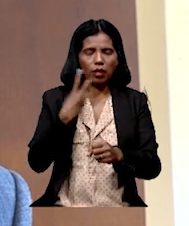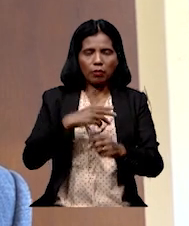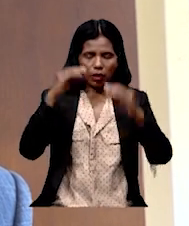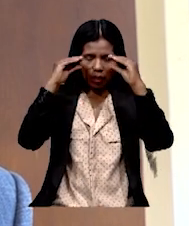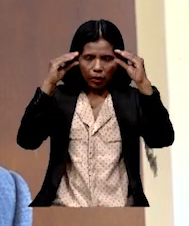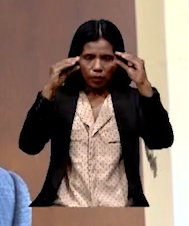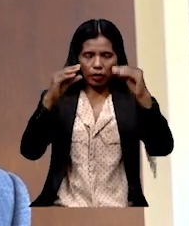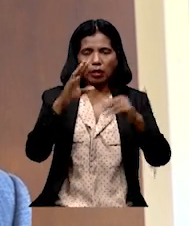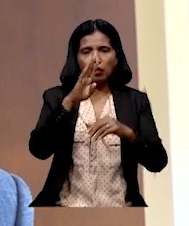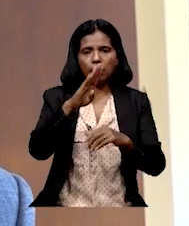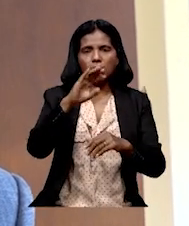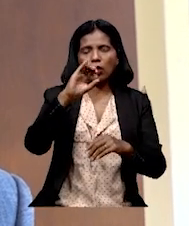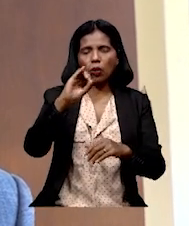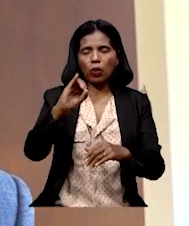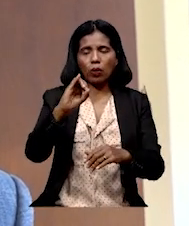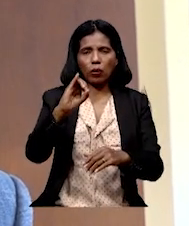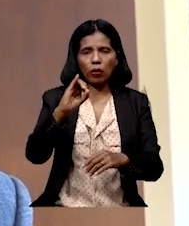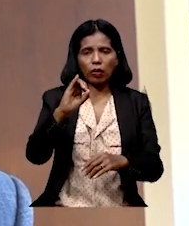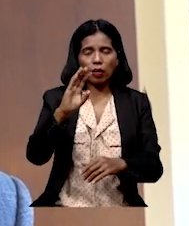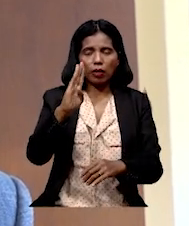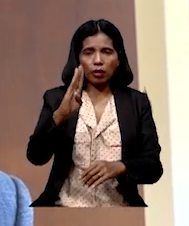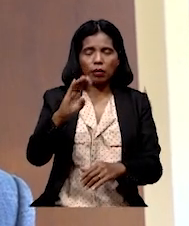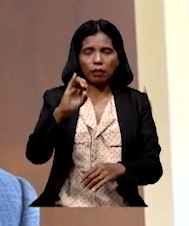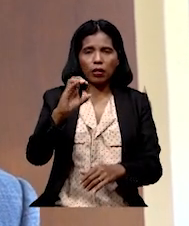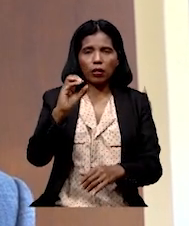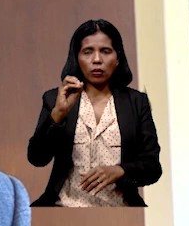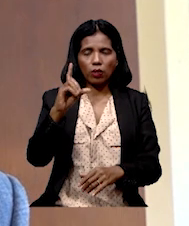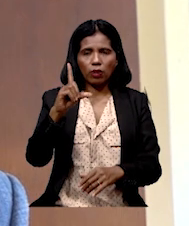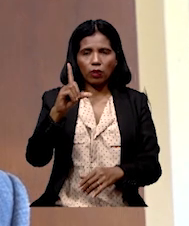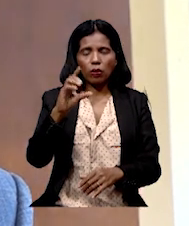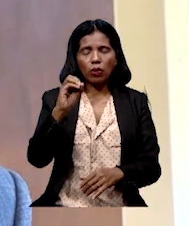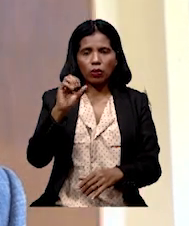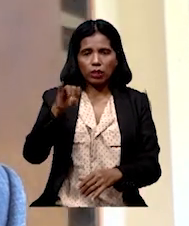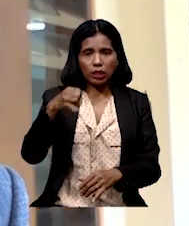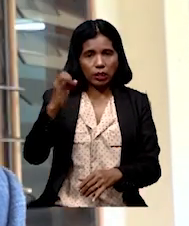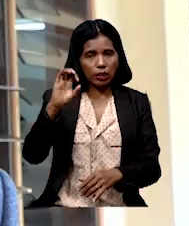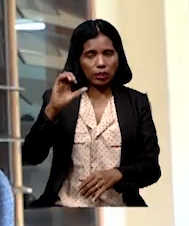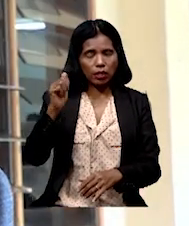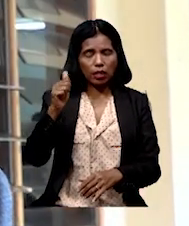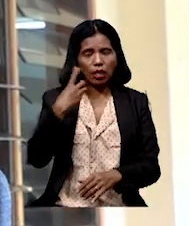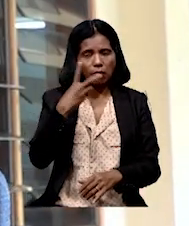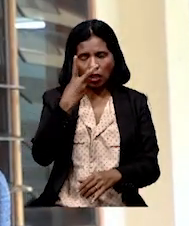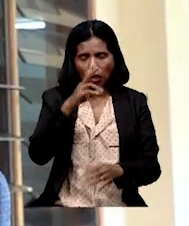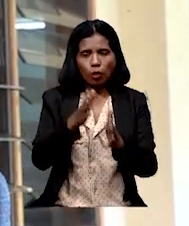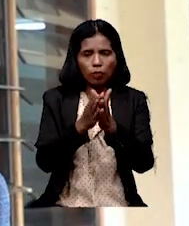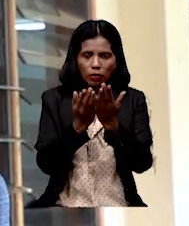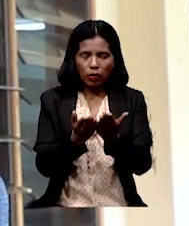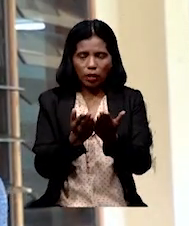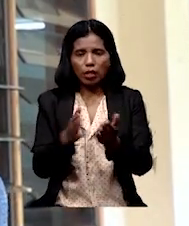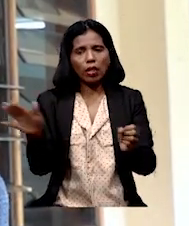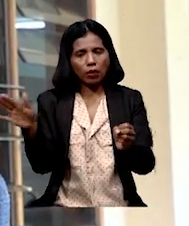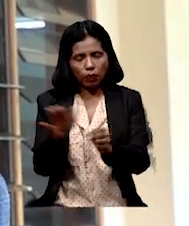sera. O conhecimento e tua nebe ami iha kona biologia ami hare kata livro ne complexo mai be ni